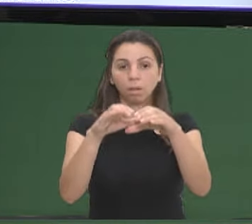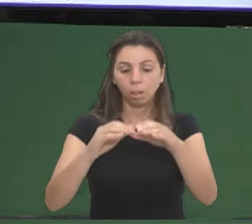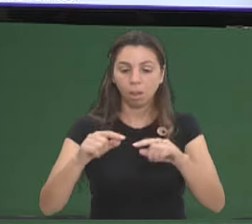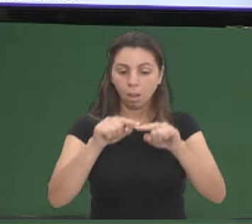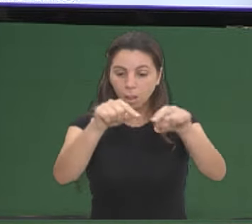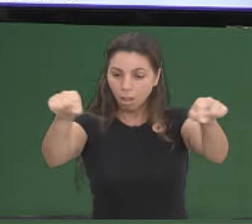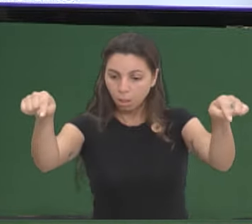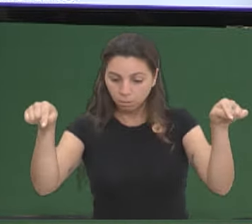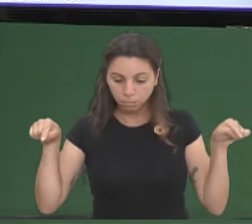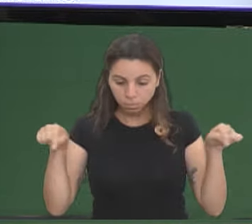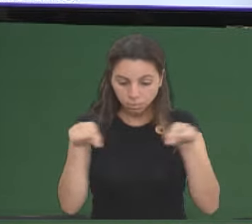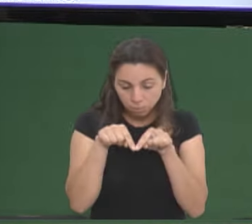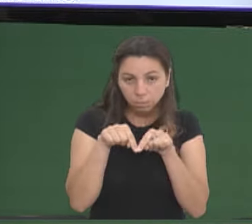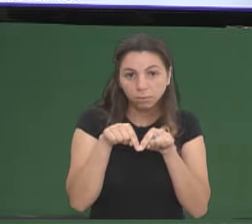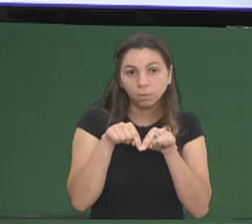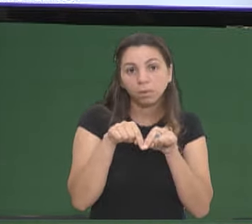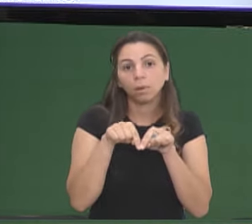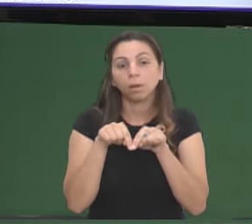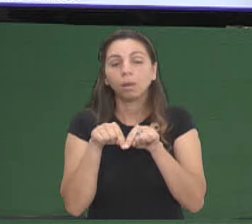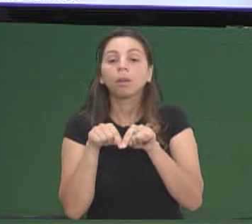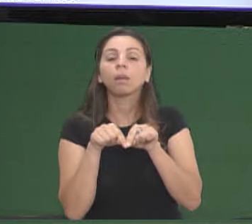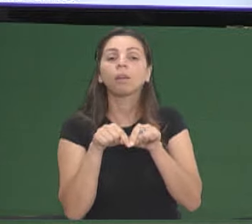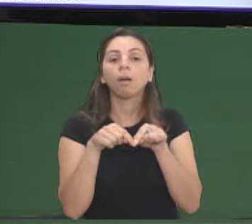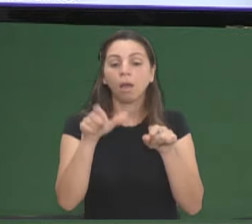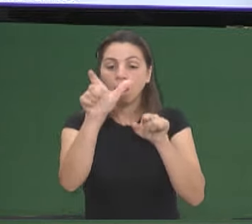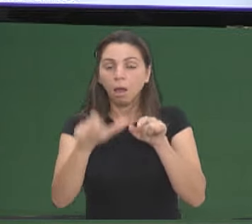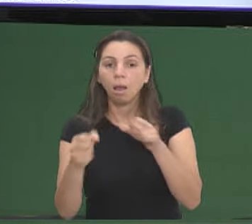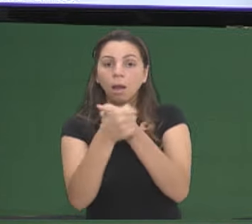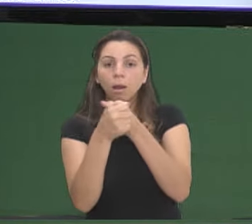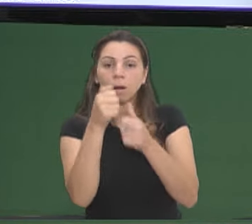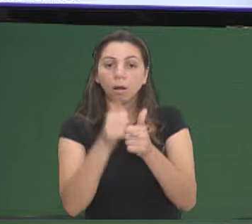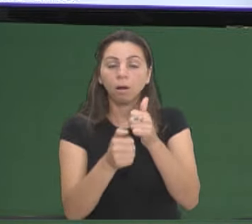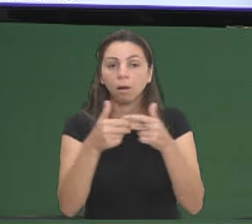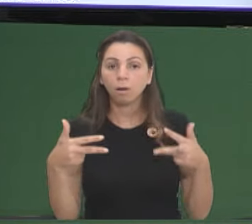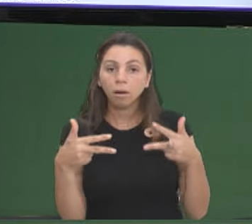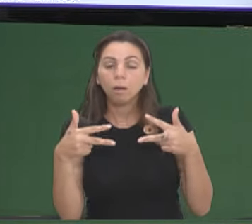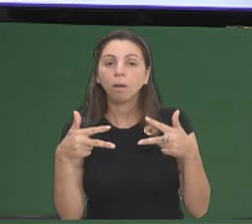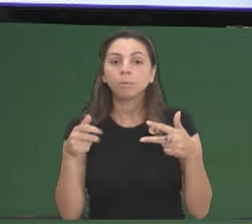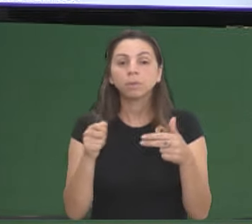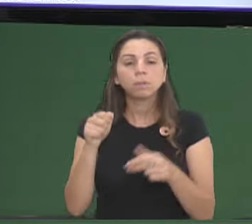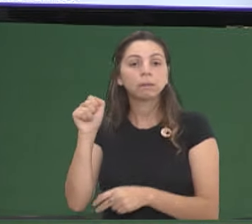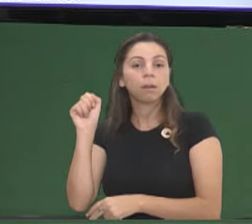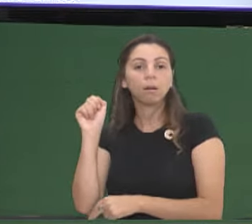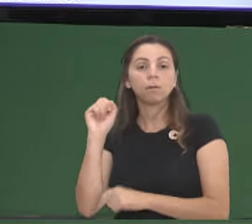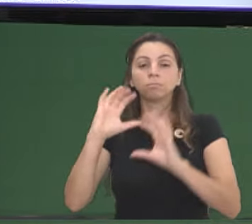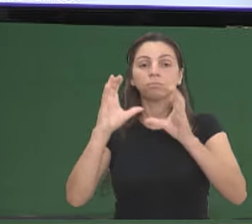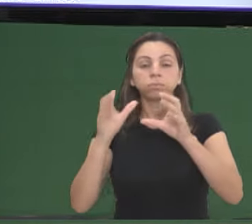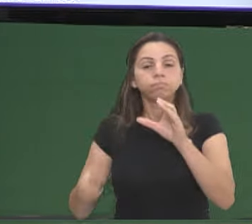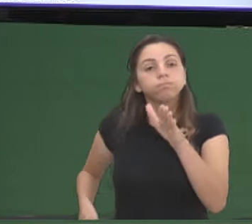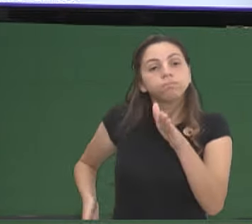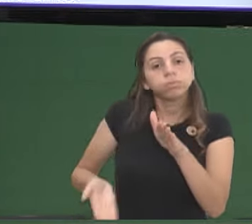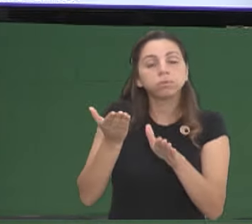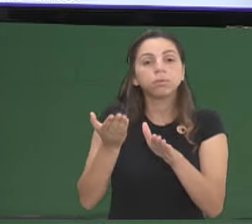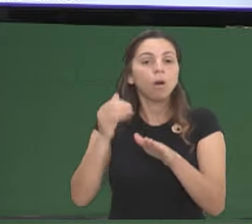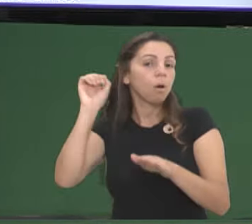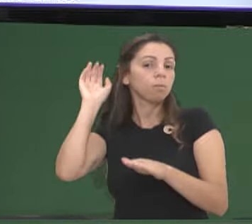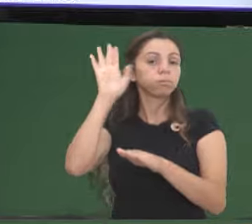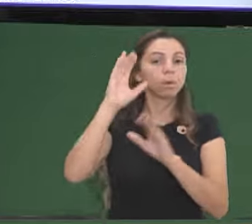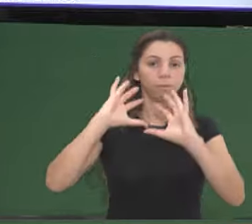marca ponto se ele derrubar determinado cone. Então, é uma forma de estimular. Não chega